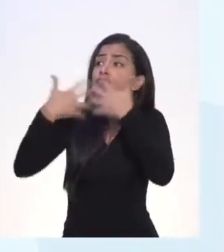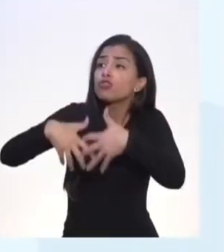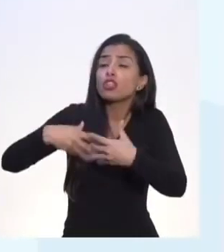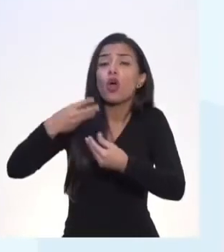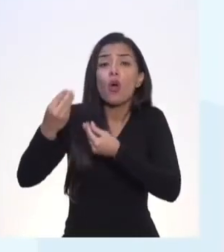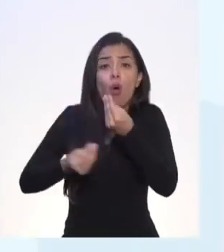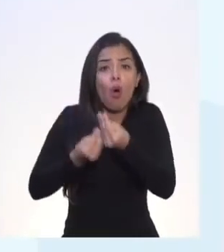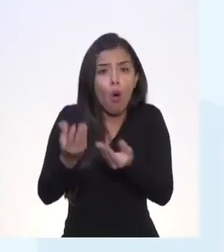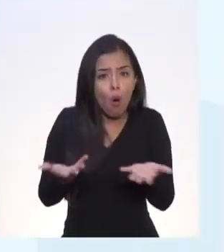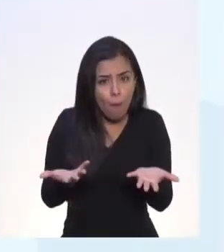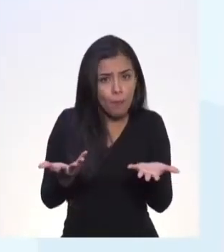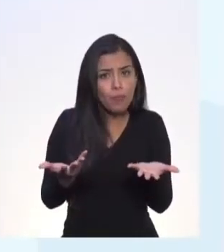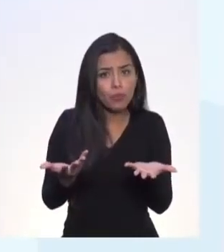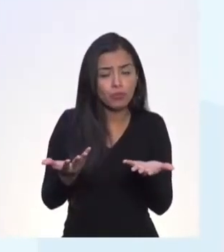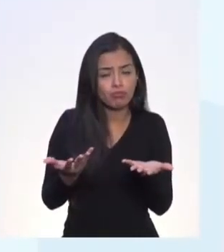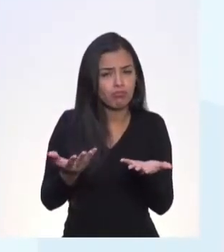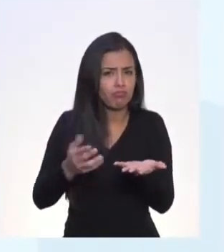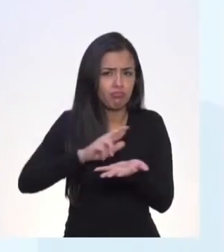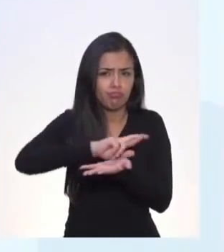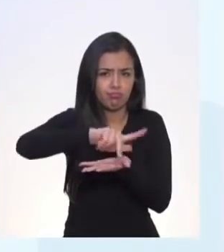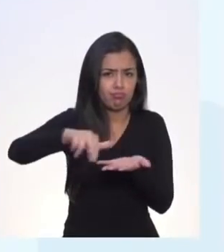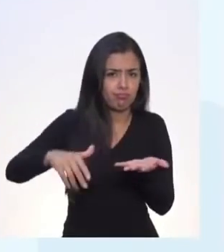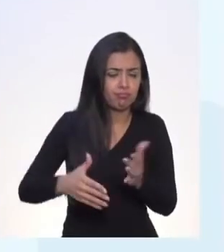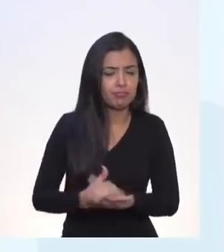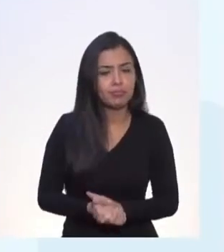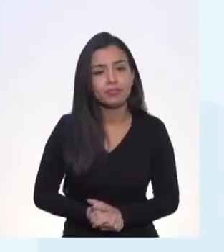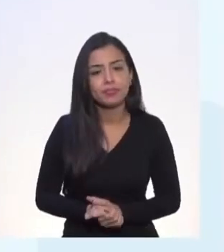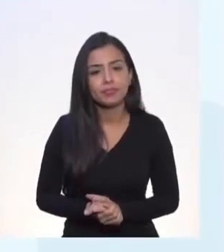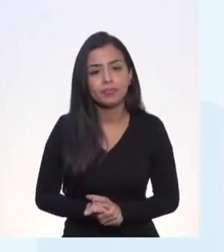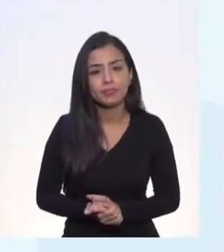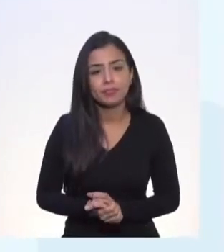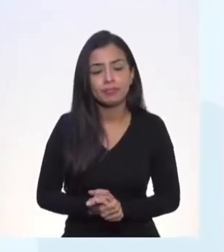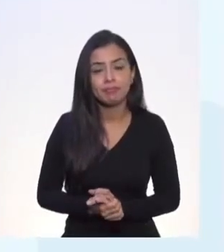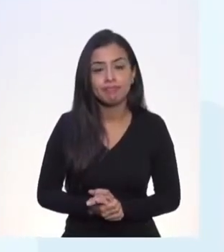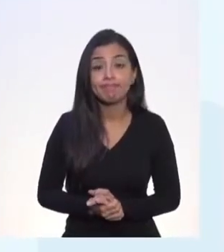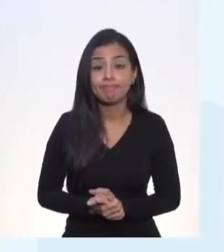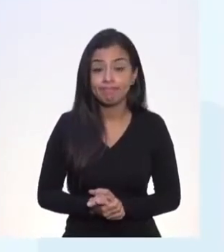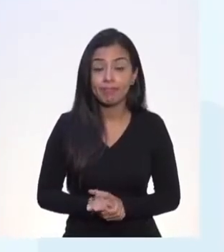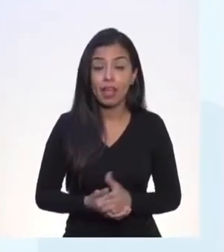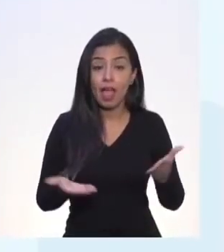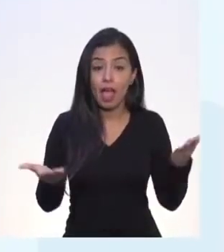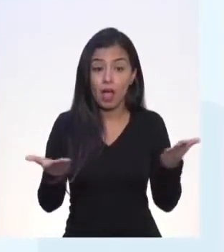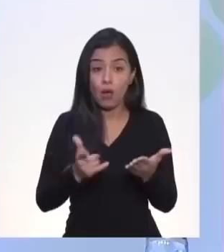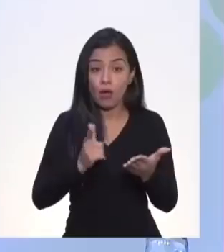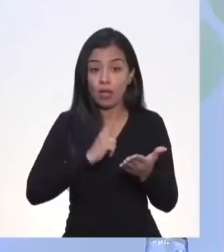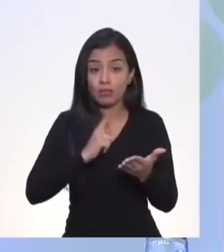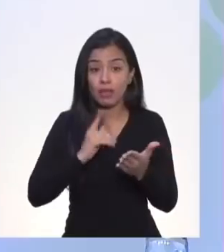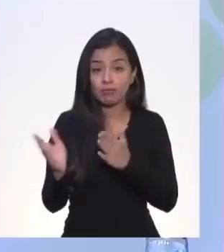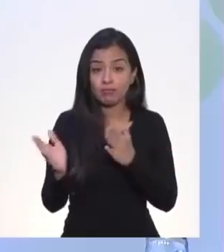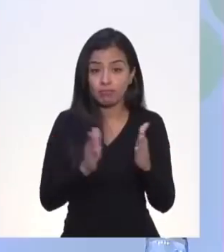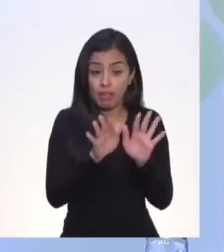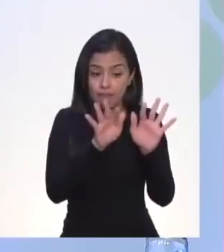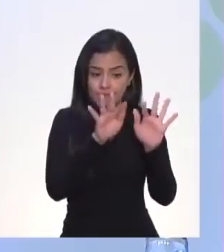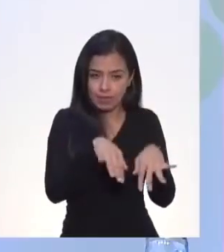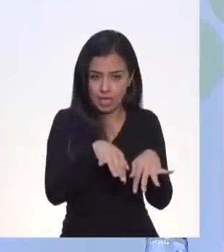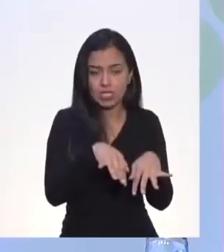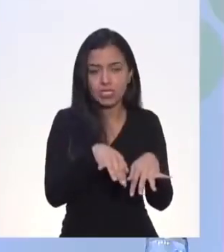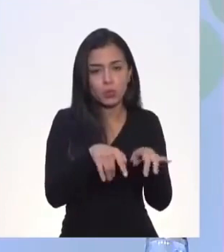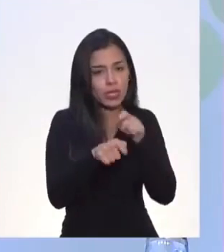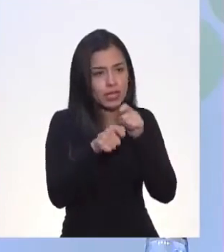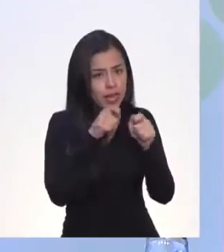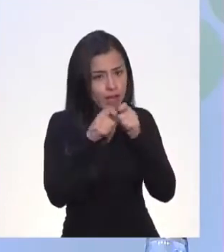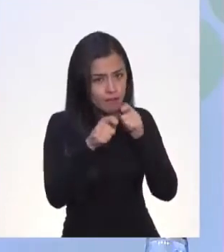funcionam os fenômenos naturais, etc. Bom, então aqui nós temos a finalização da entrevista, né?